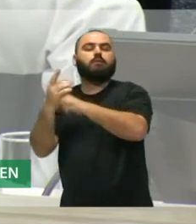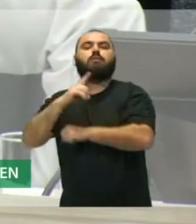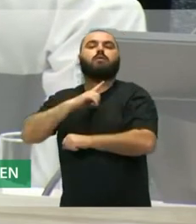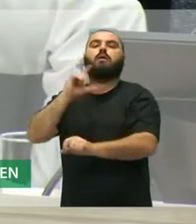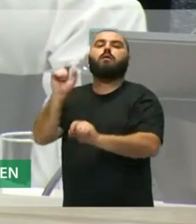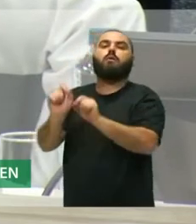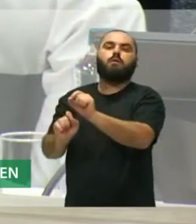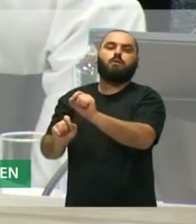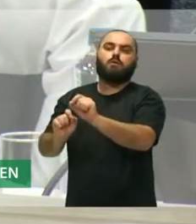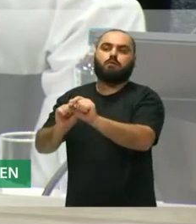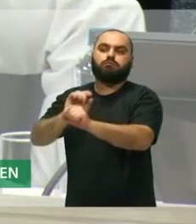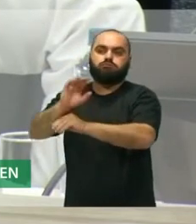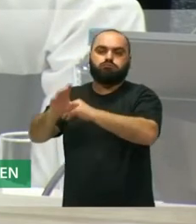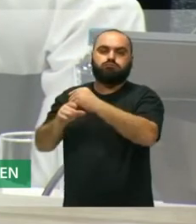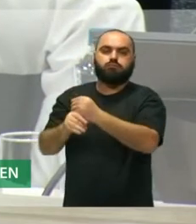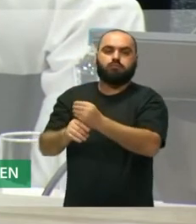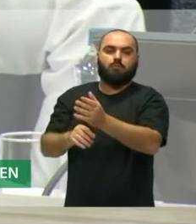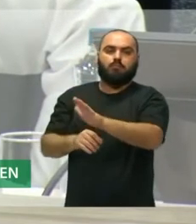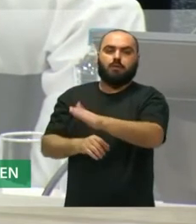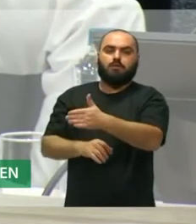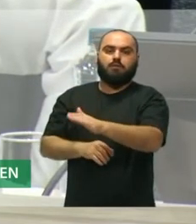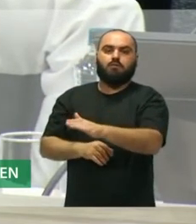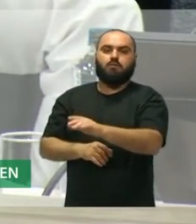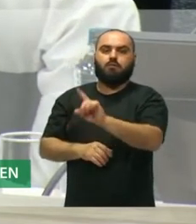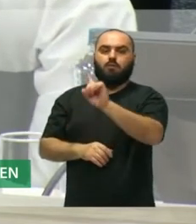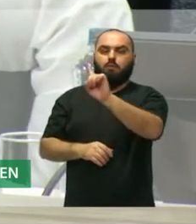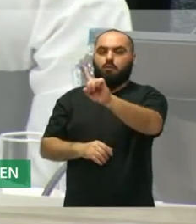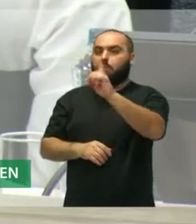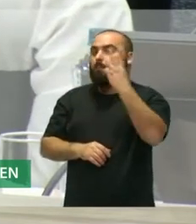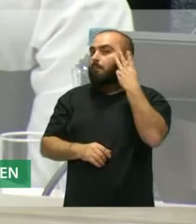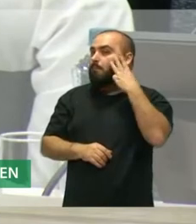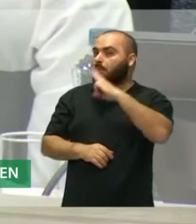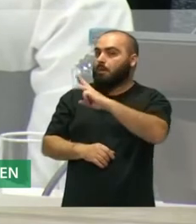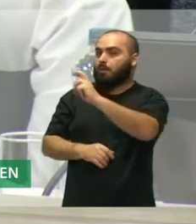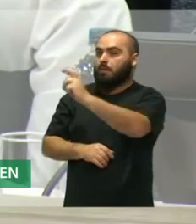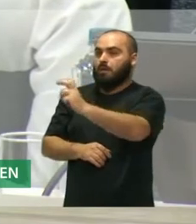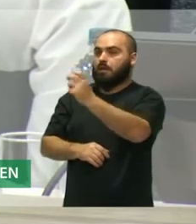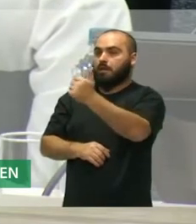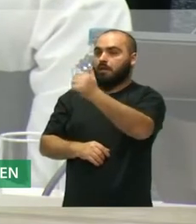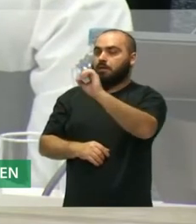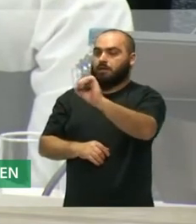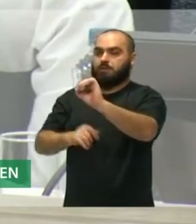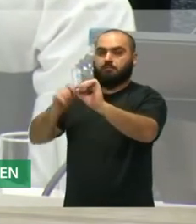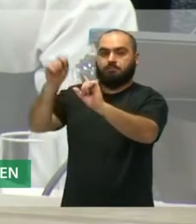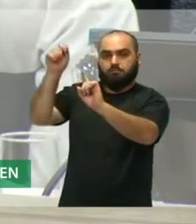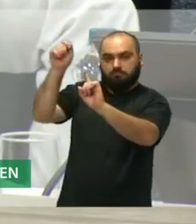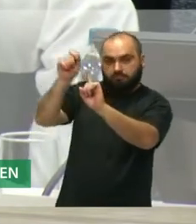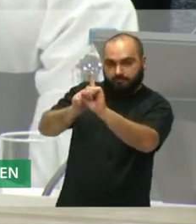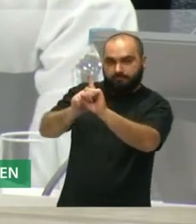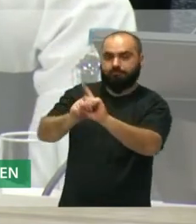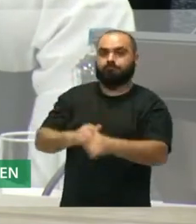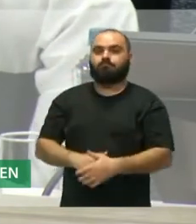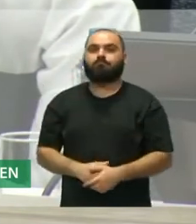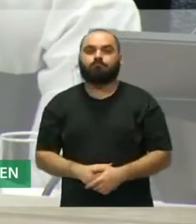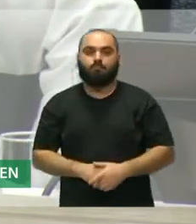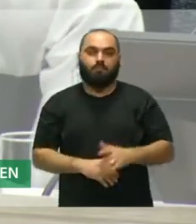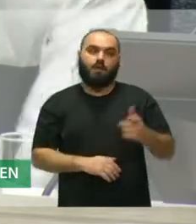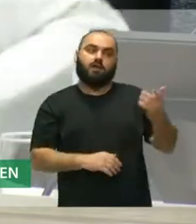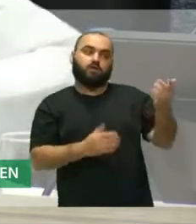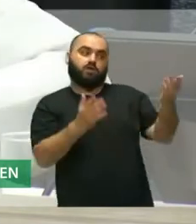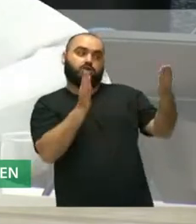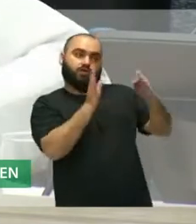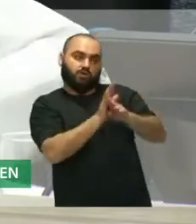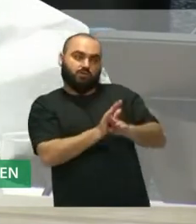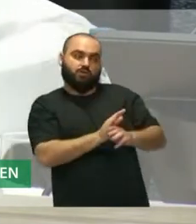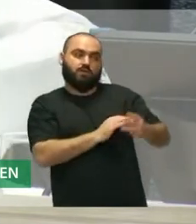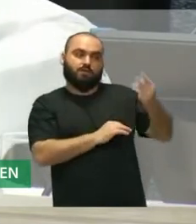ele foi acrescido em torno de 1 milhão 510 mês. Então, eu recebi 3,